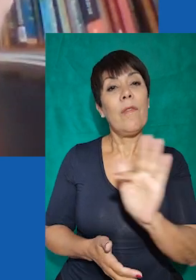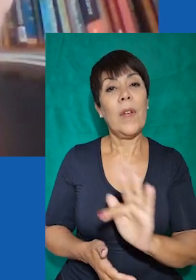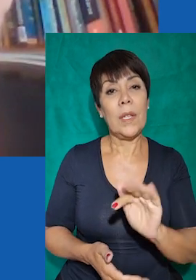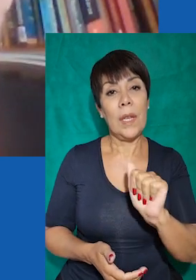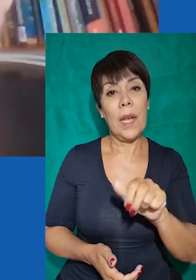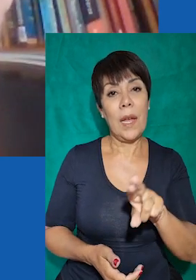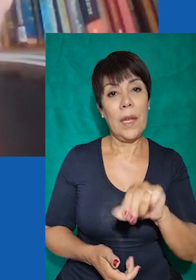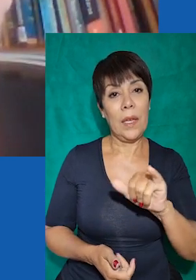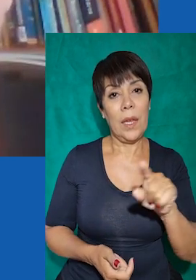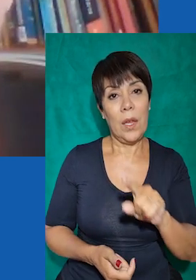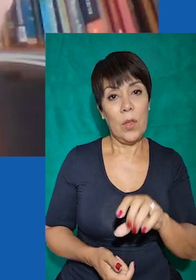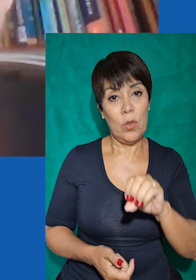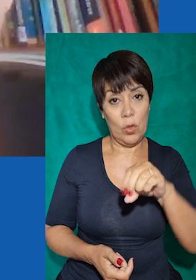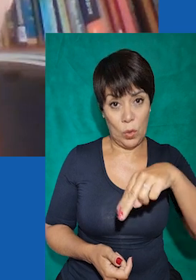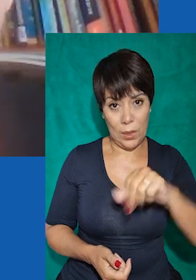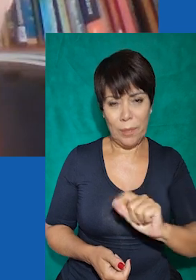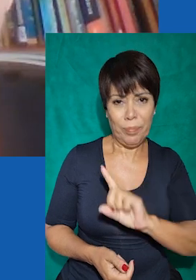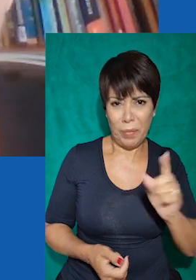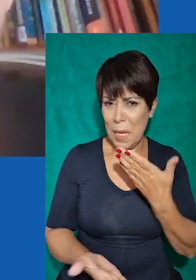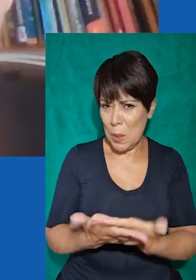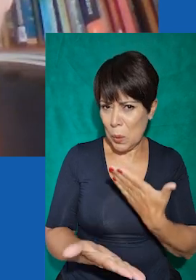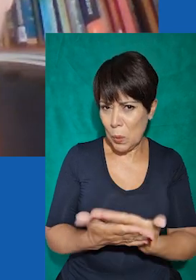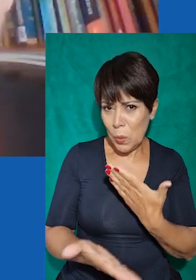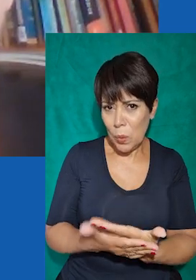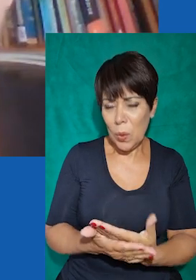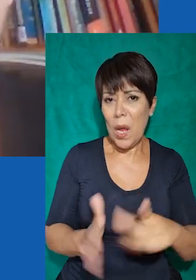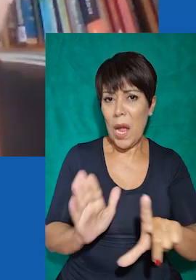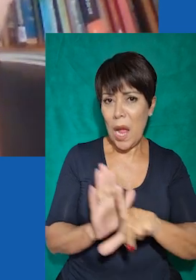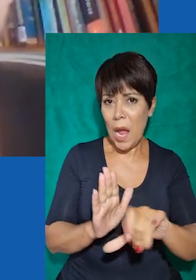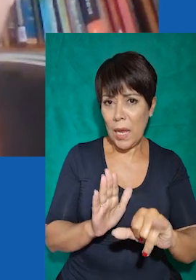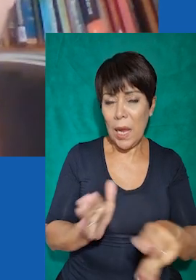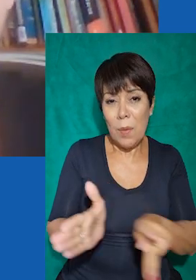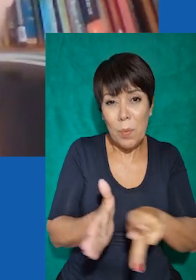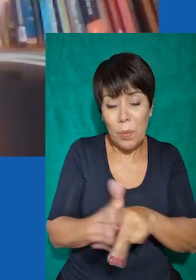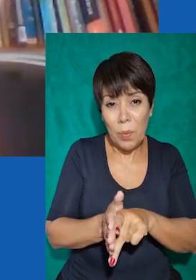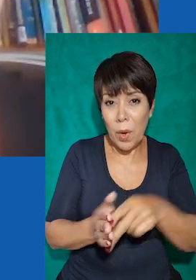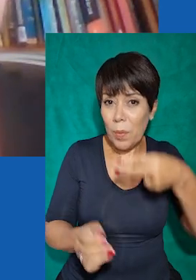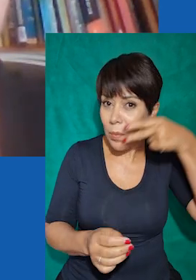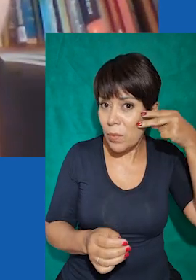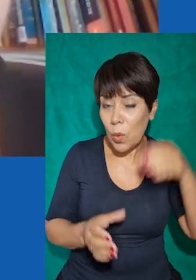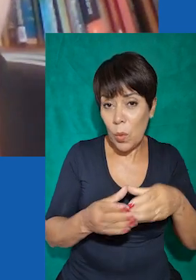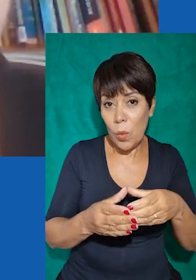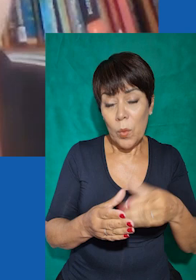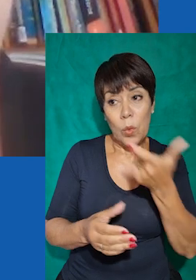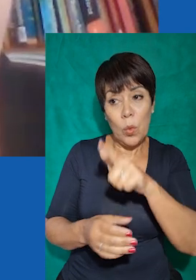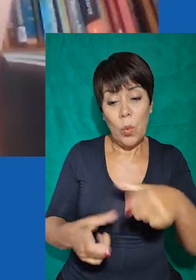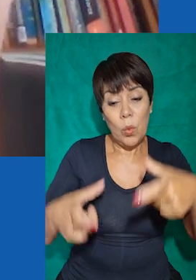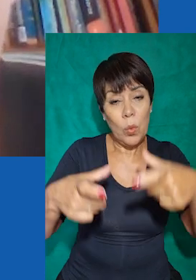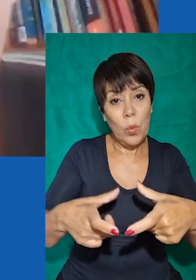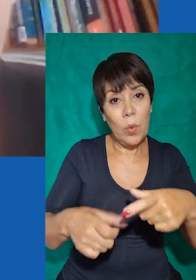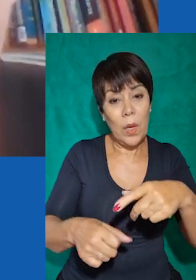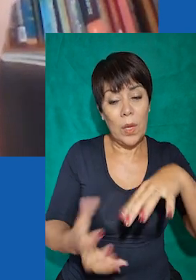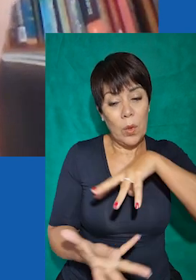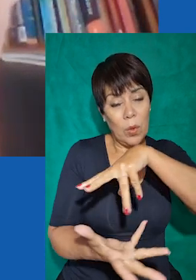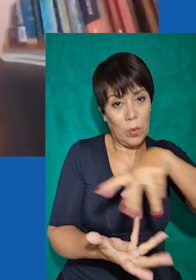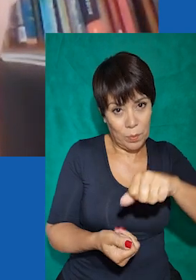estudou intensamente as legislações indigenistas do resto do mundo.